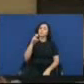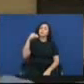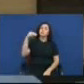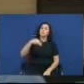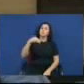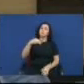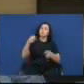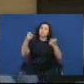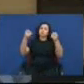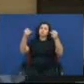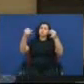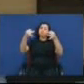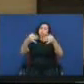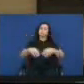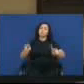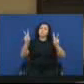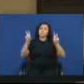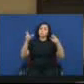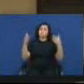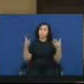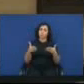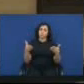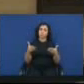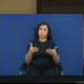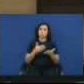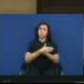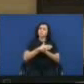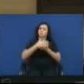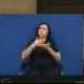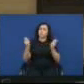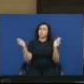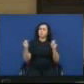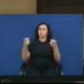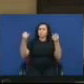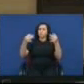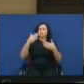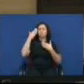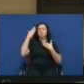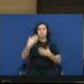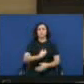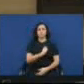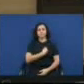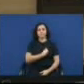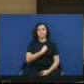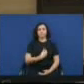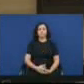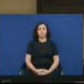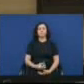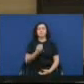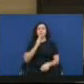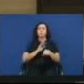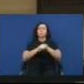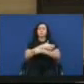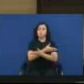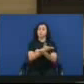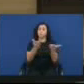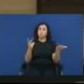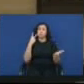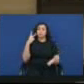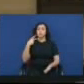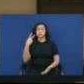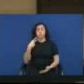5 minutos para discorrer sobre o assunto que ele traz aqui. A partir de agora, o senhor tem a palavra. Muito obrigado pela presença. Boa noite a todos,